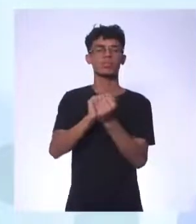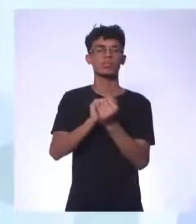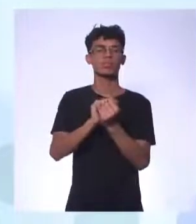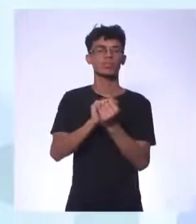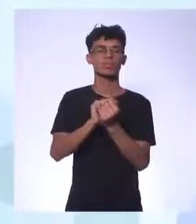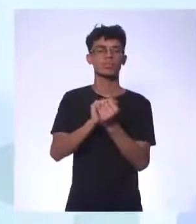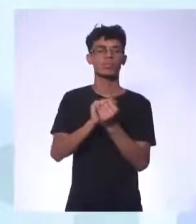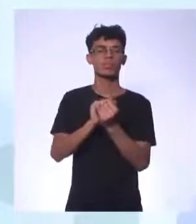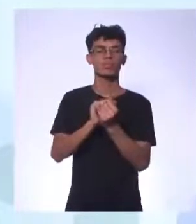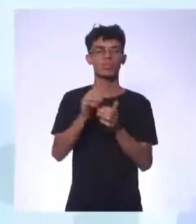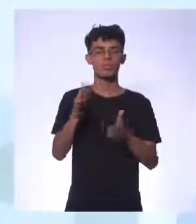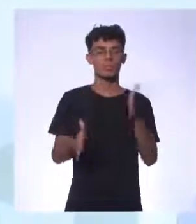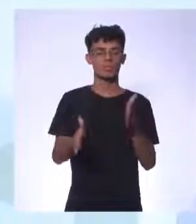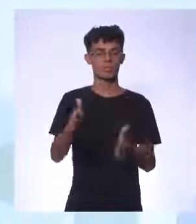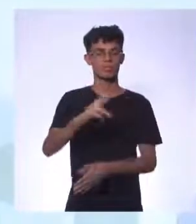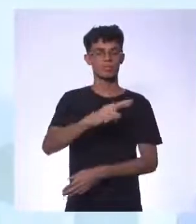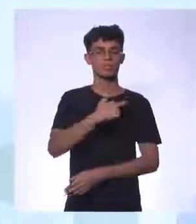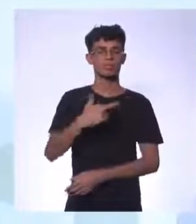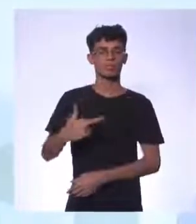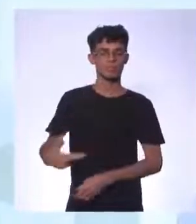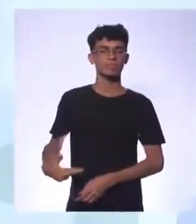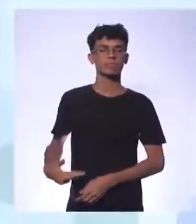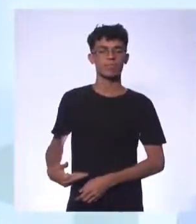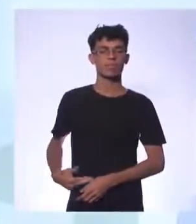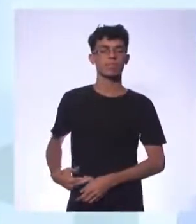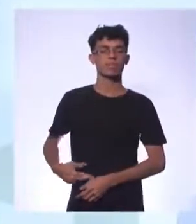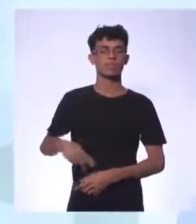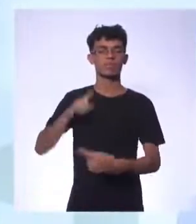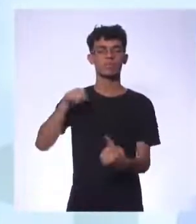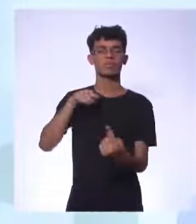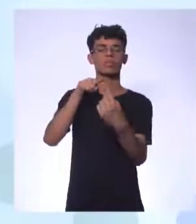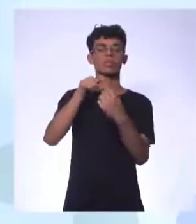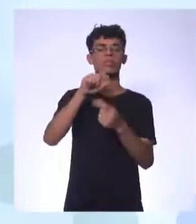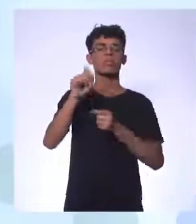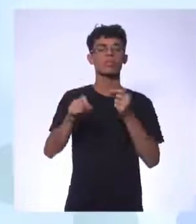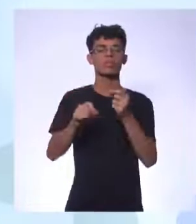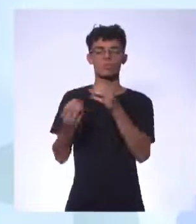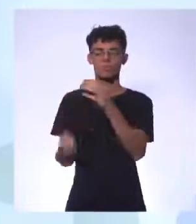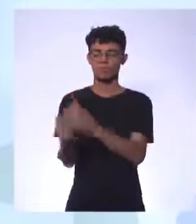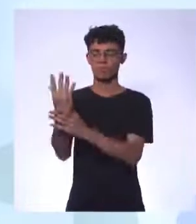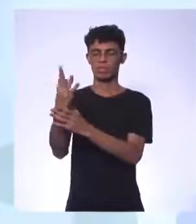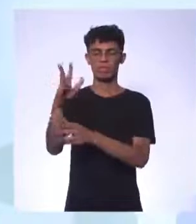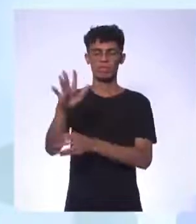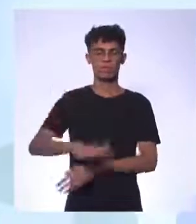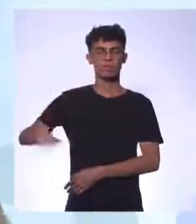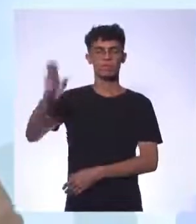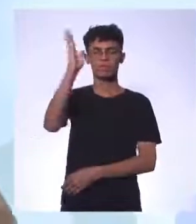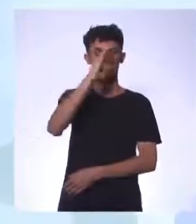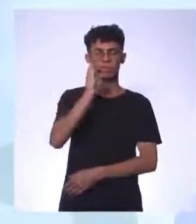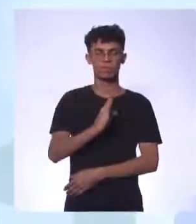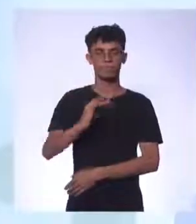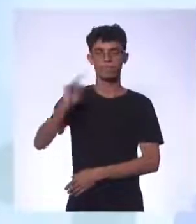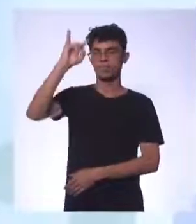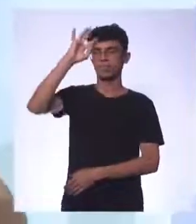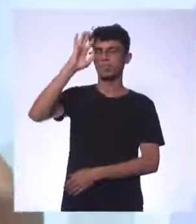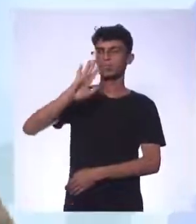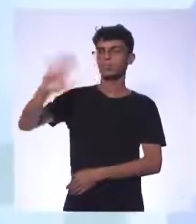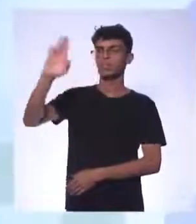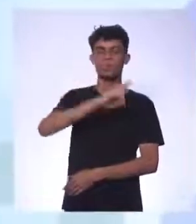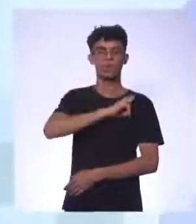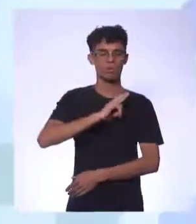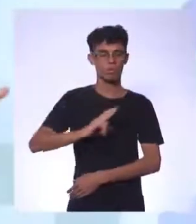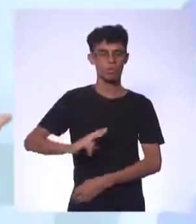movimento republicano, que tinham interesse em criar na população brasileira esse imaginário a República como